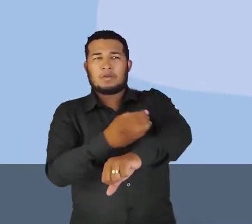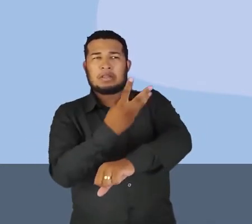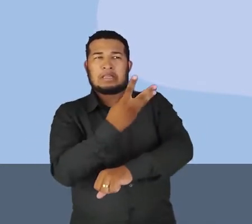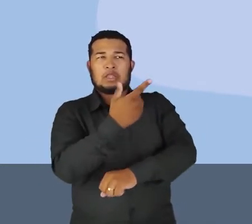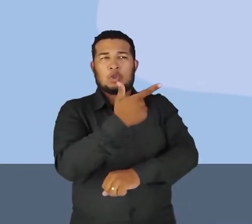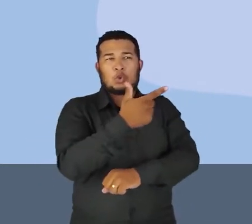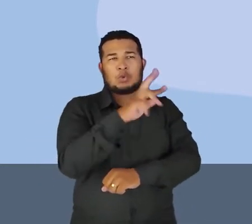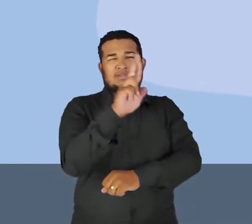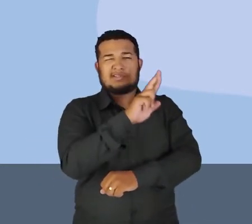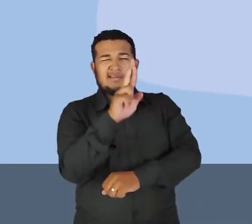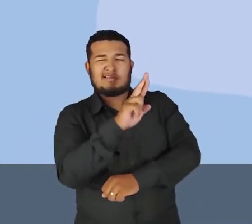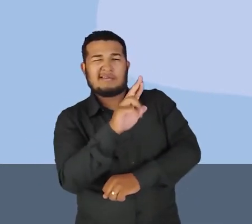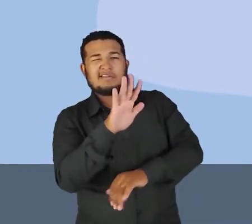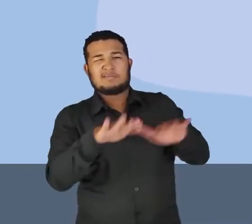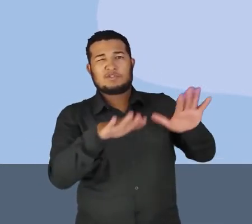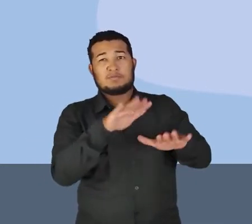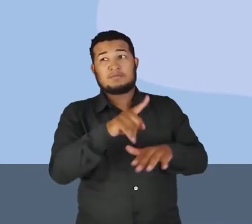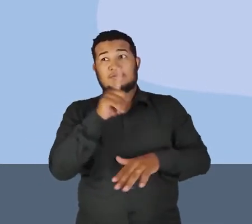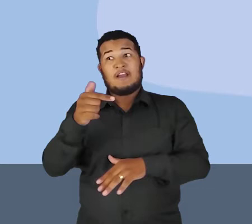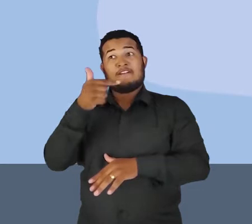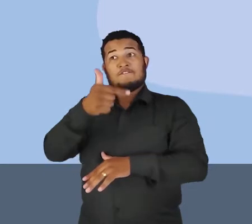32,80 para os brancos e de R$